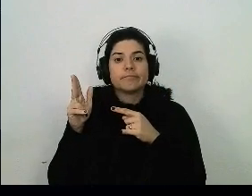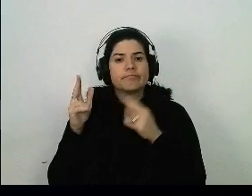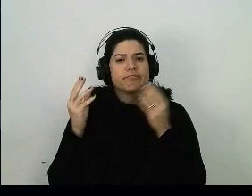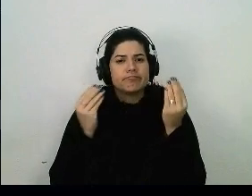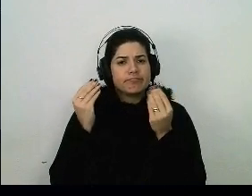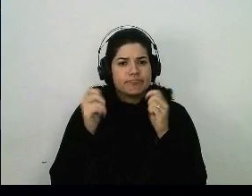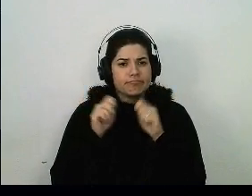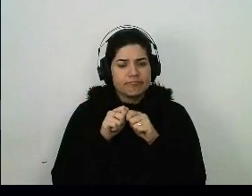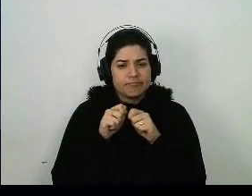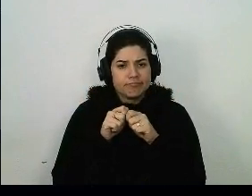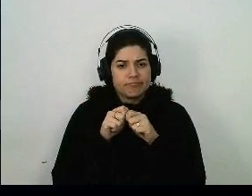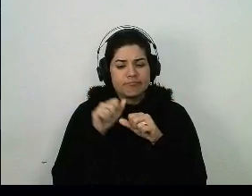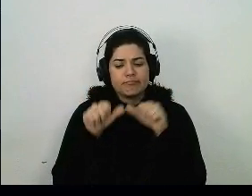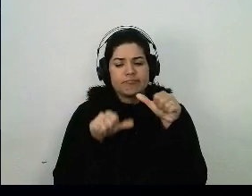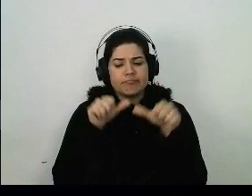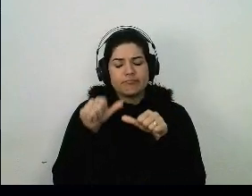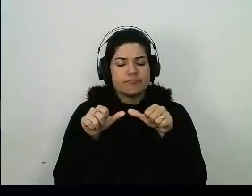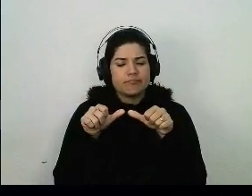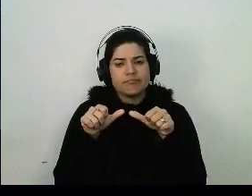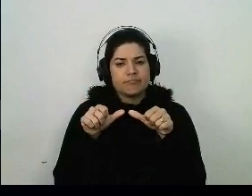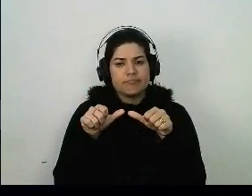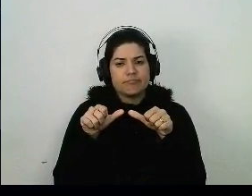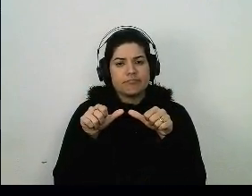banco de dados.